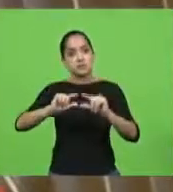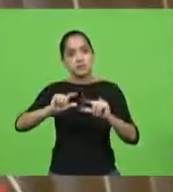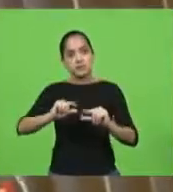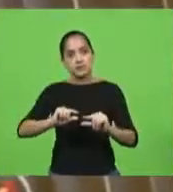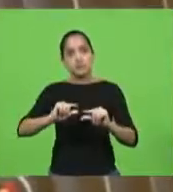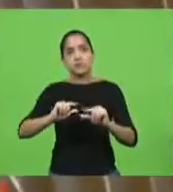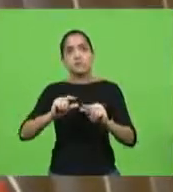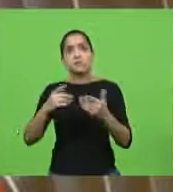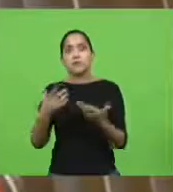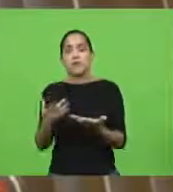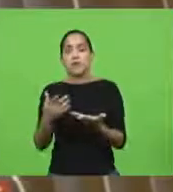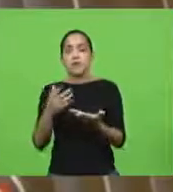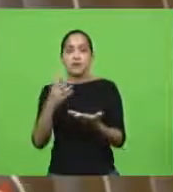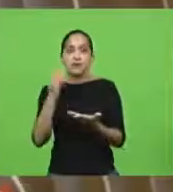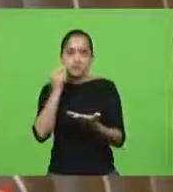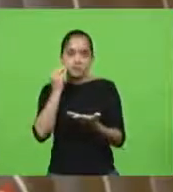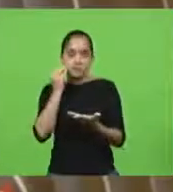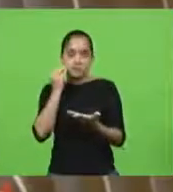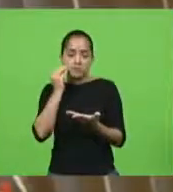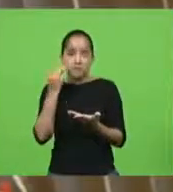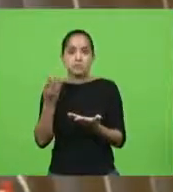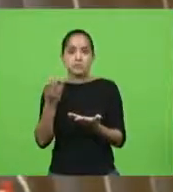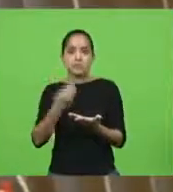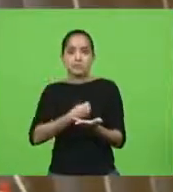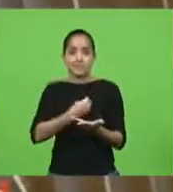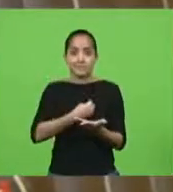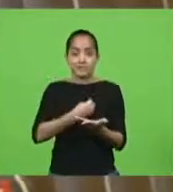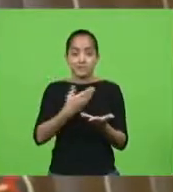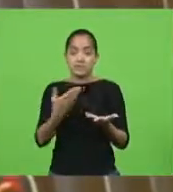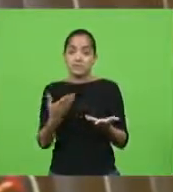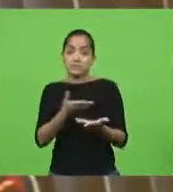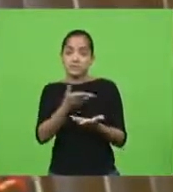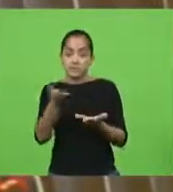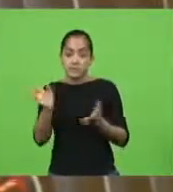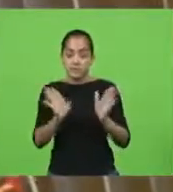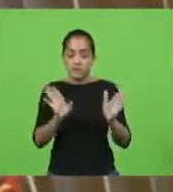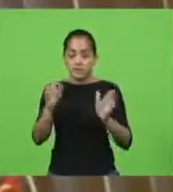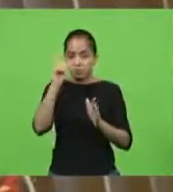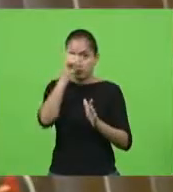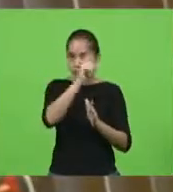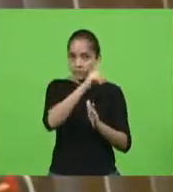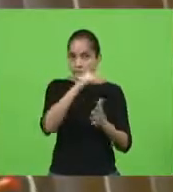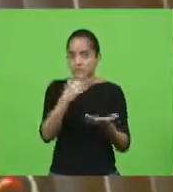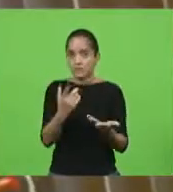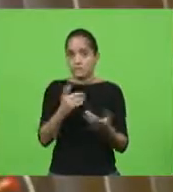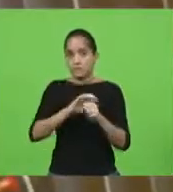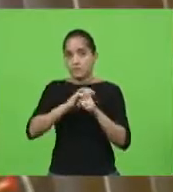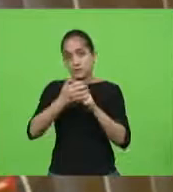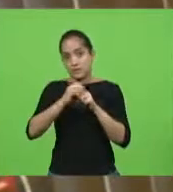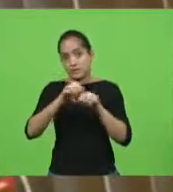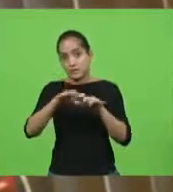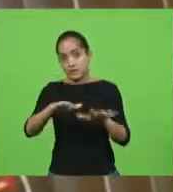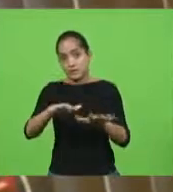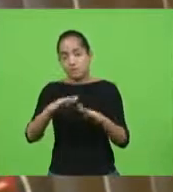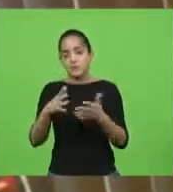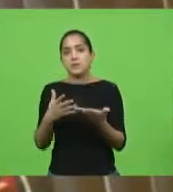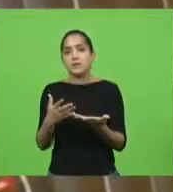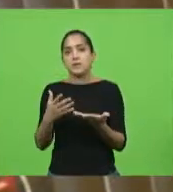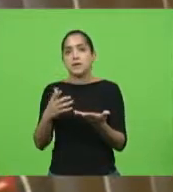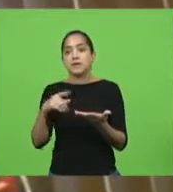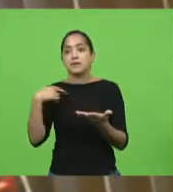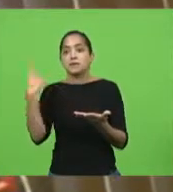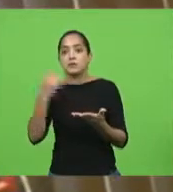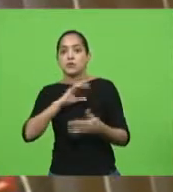minutos. E é claro, né? Quando estamos vivenciando essa pandemia, nós também temos a situação que nossas forças policiais